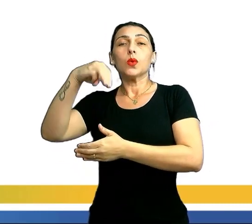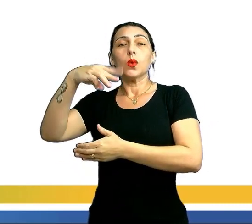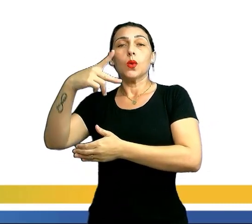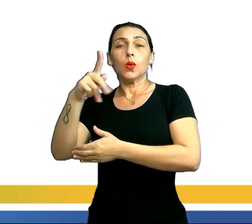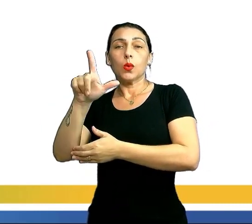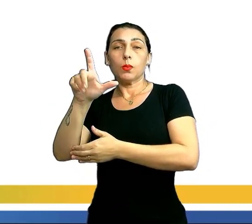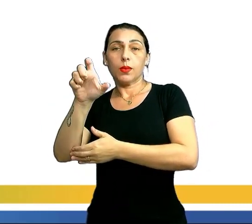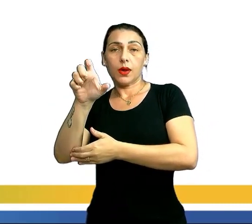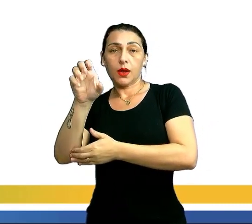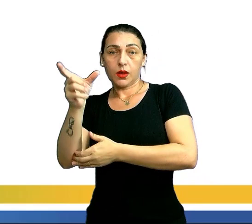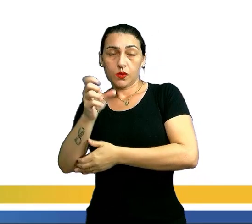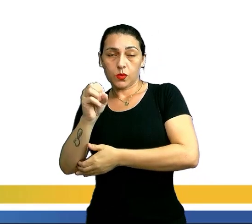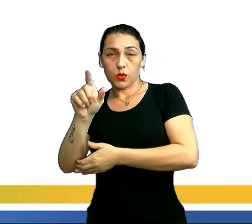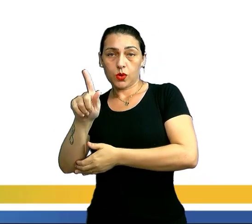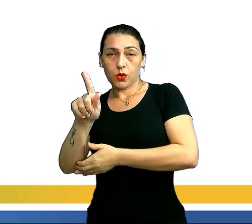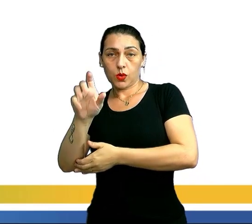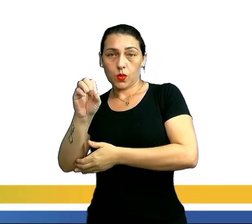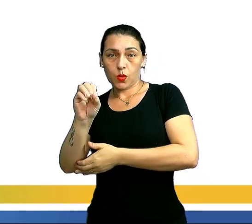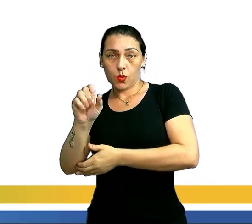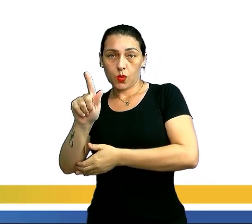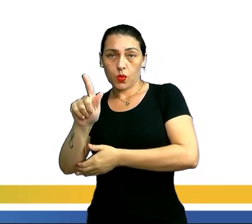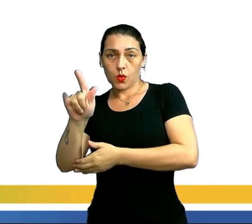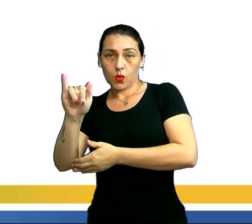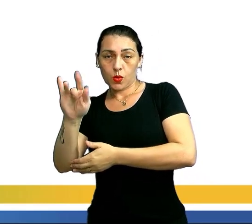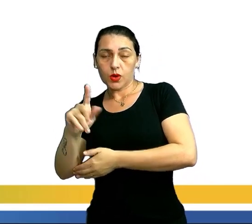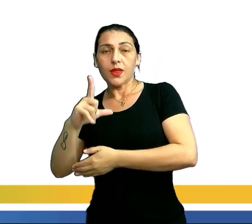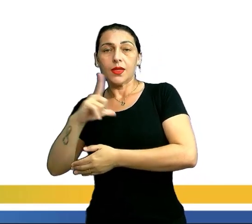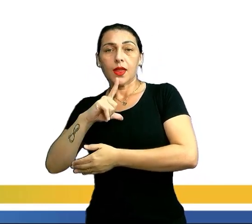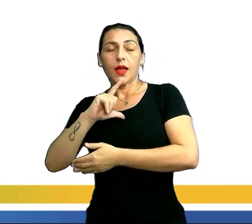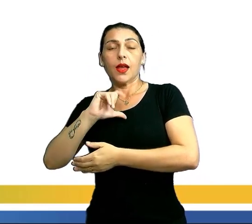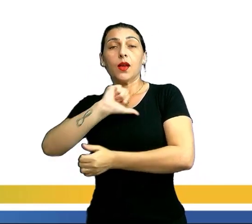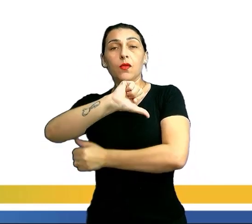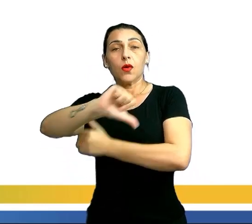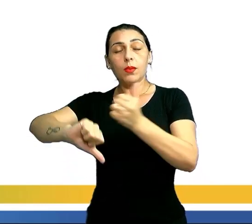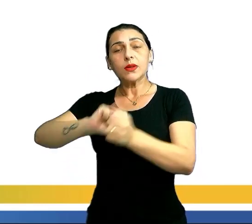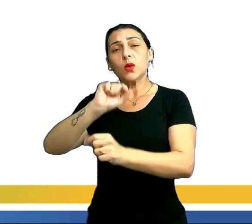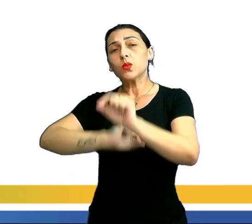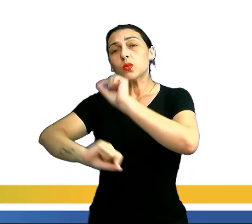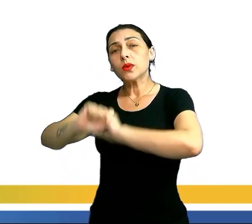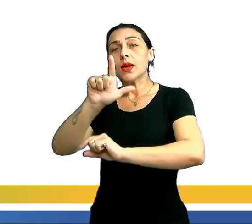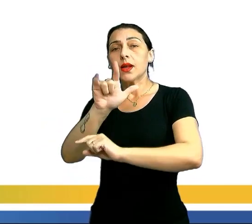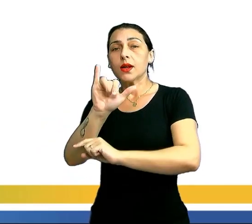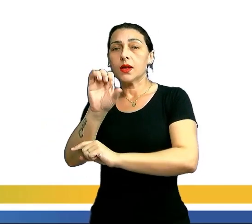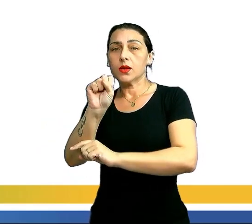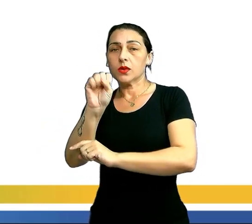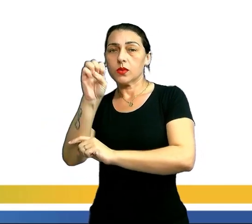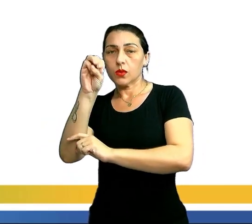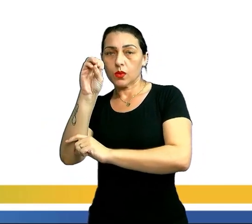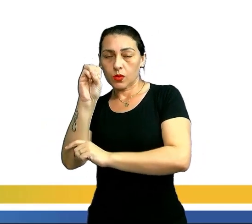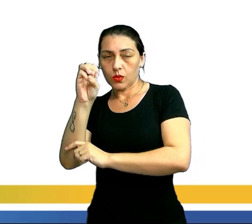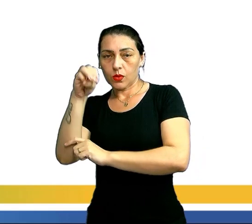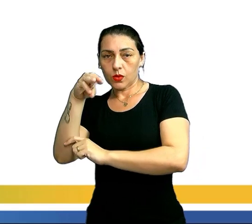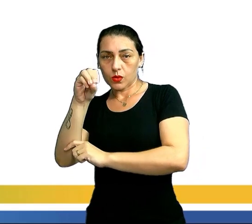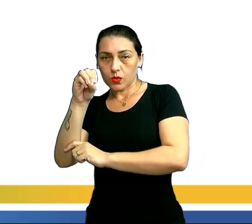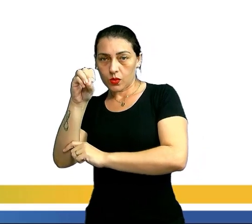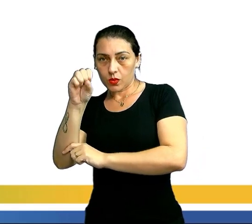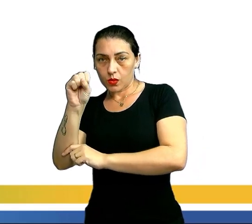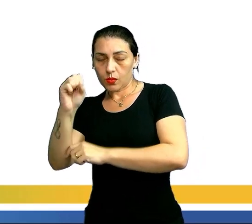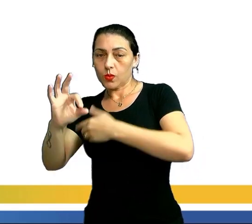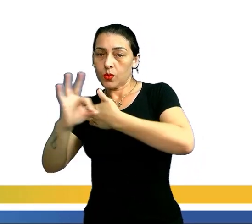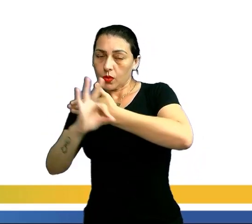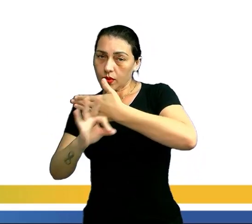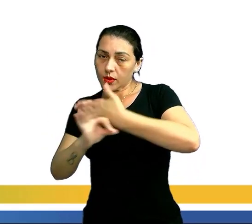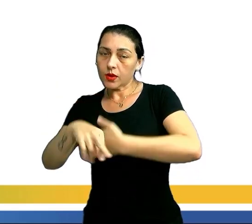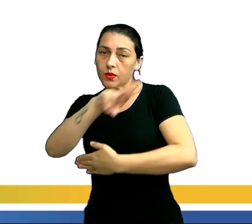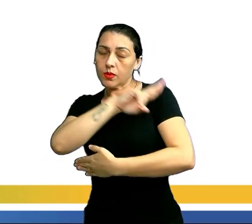Golgi e, a partir do complexo de Golgi, há a formação de lisossomos. Lisossomos, organela